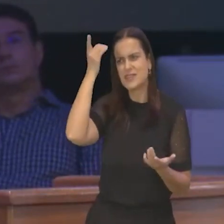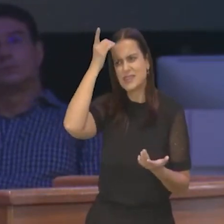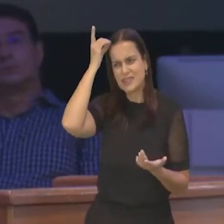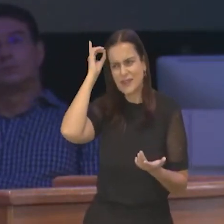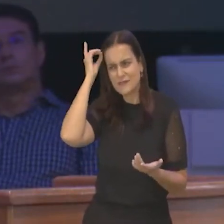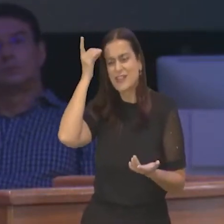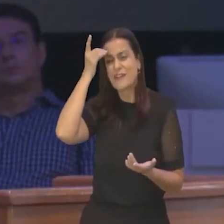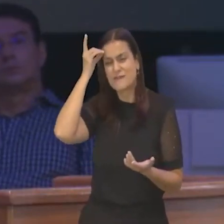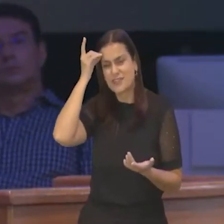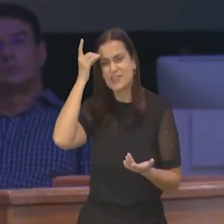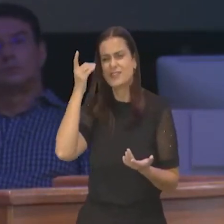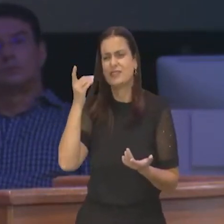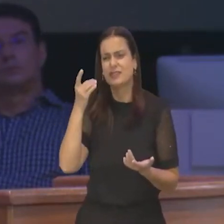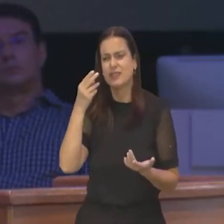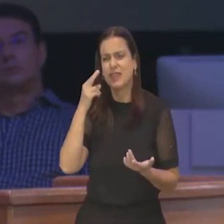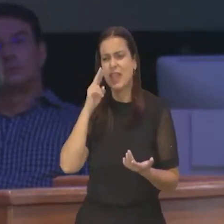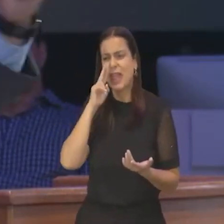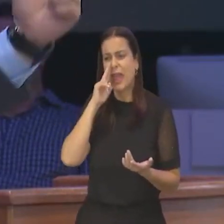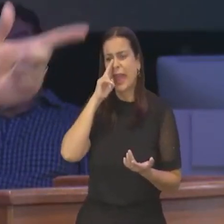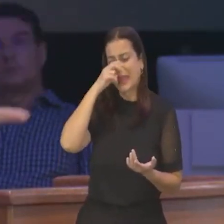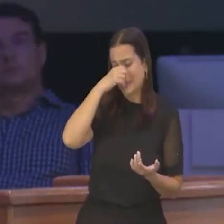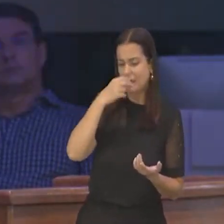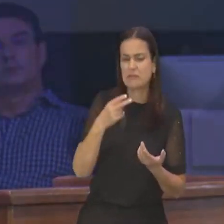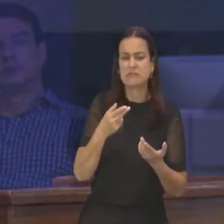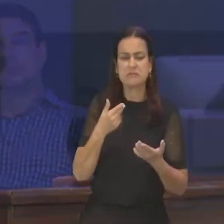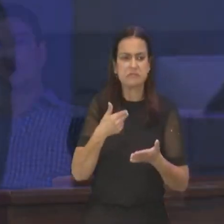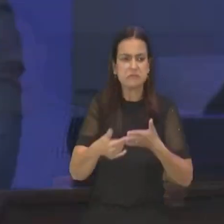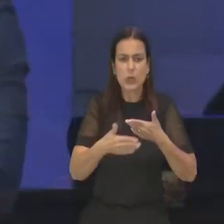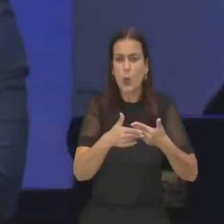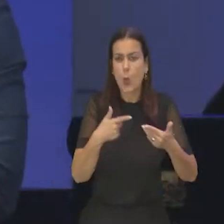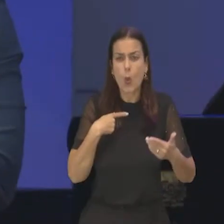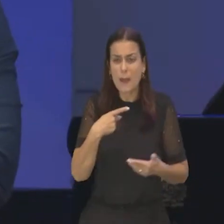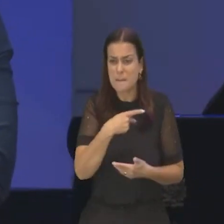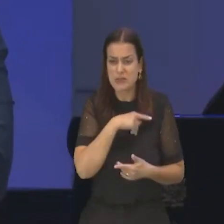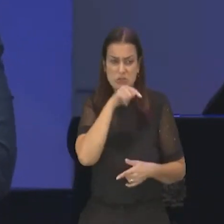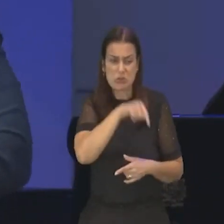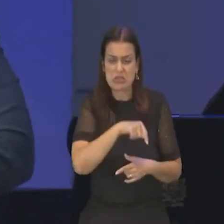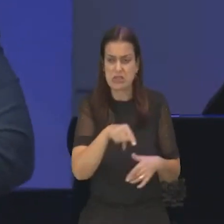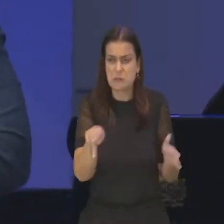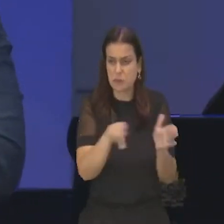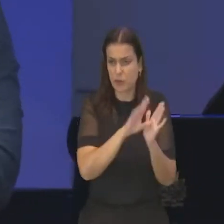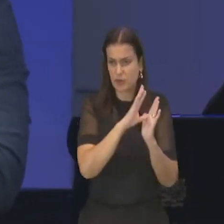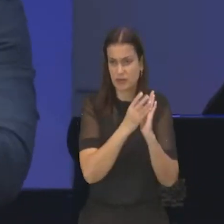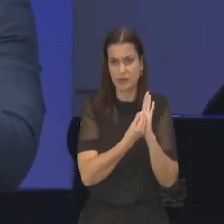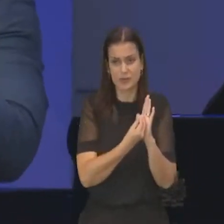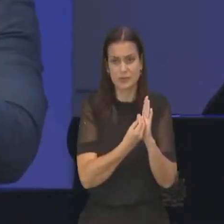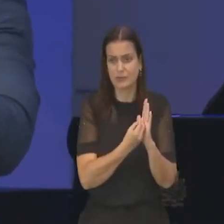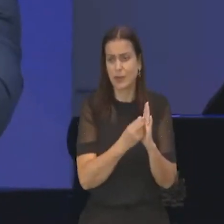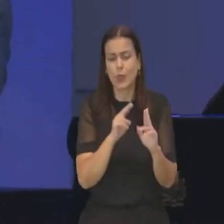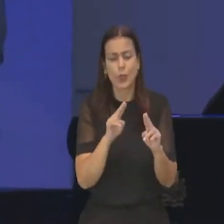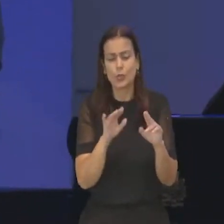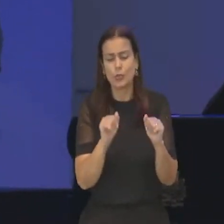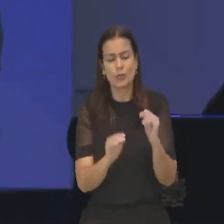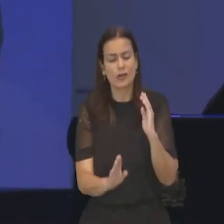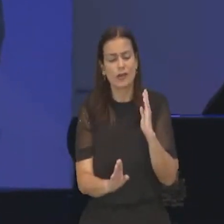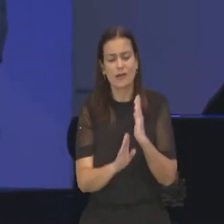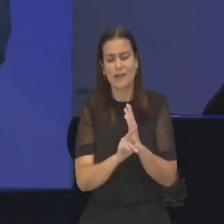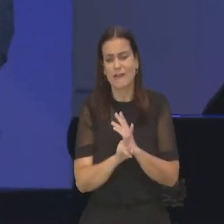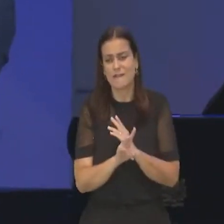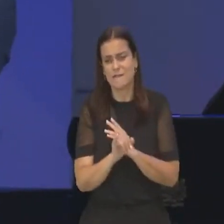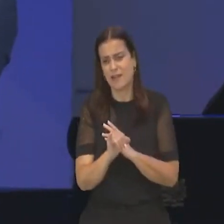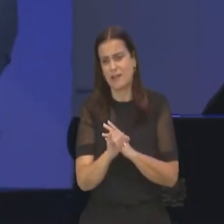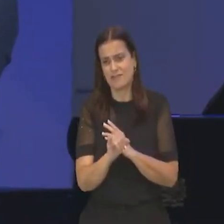Maurício, ministro Henrique, os pastores que estão aqui, que fazem parte da nossa igreja, não terão acesso?